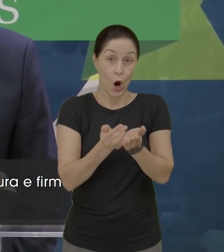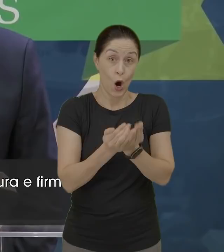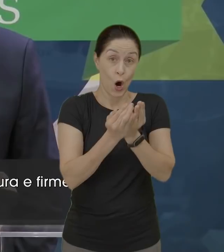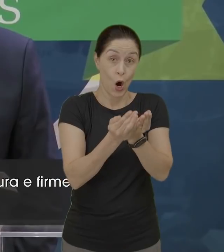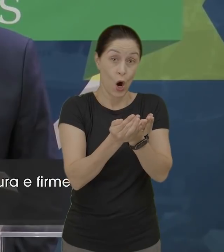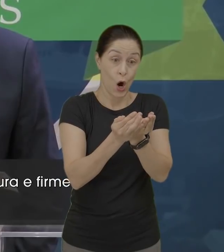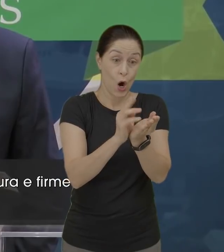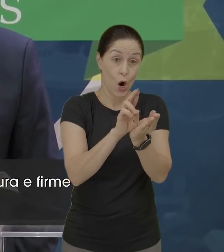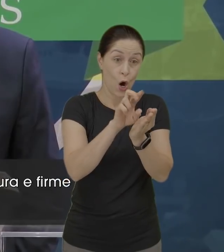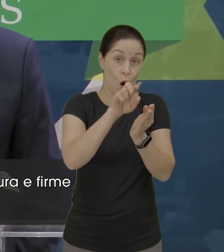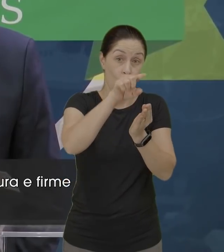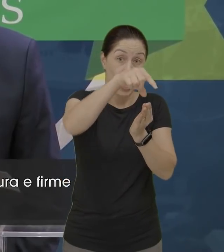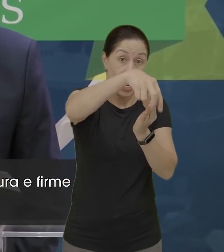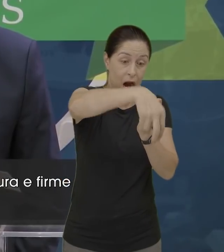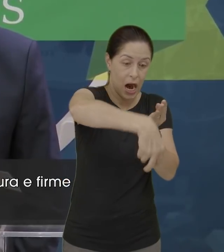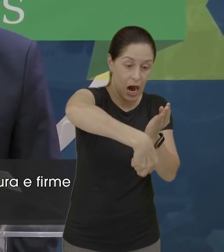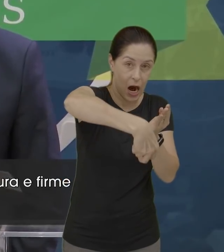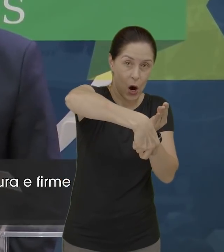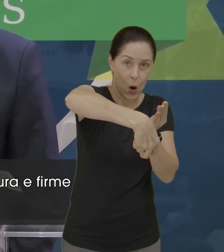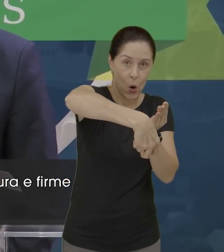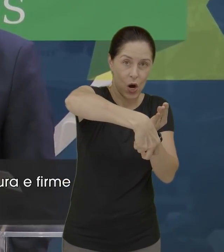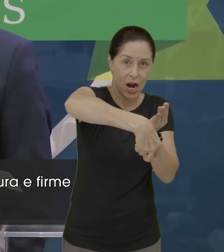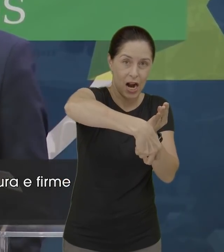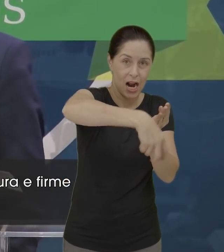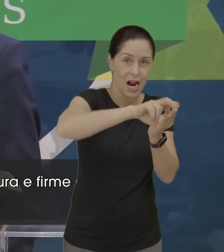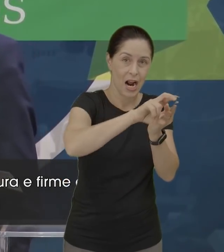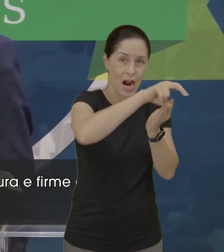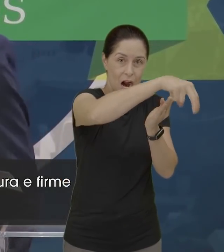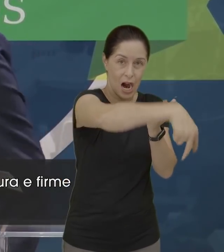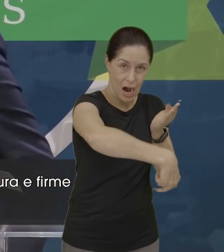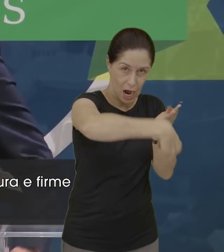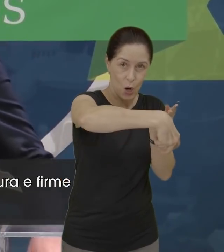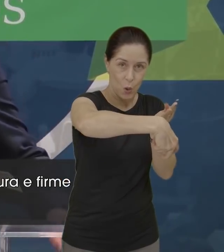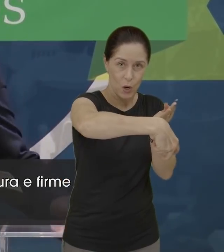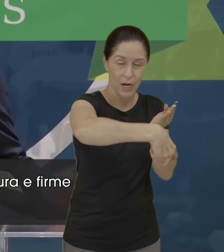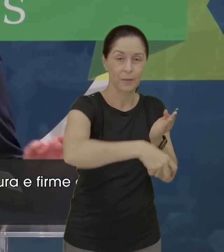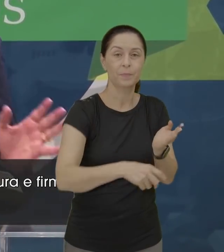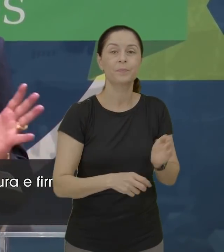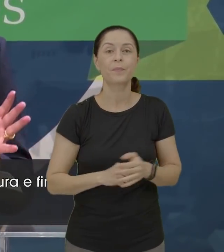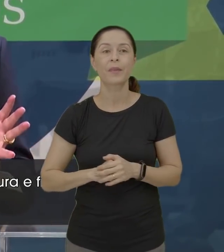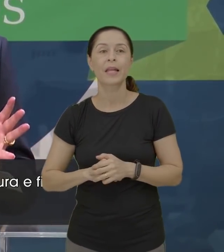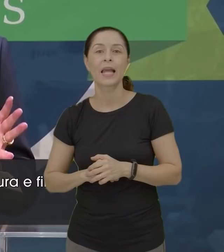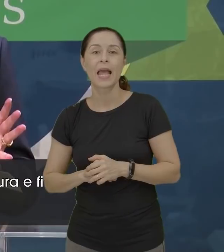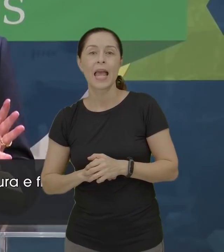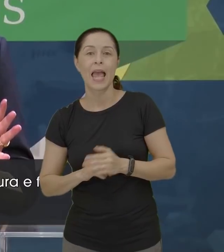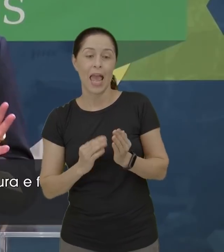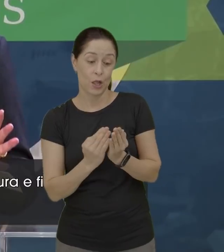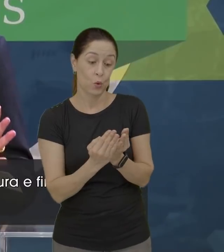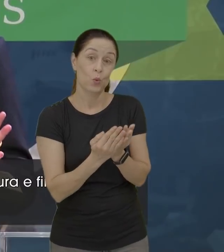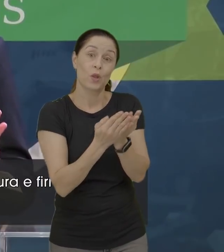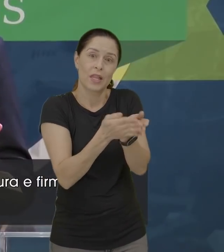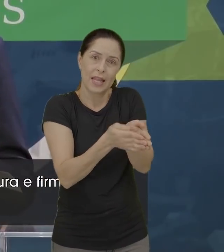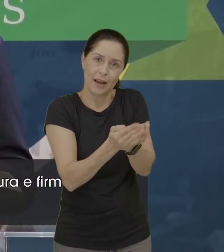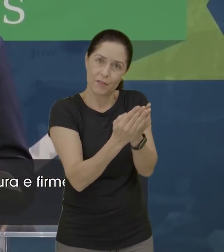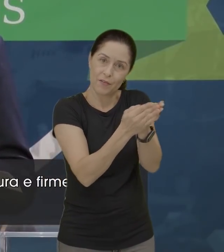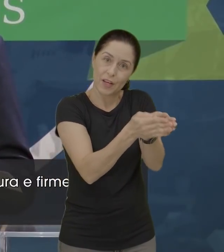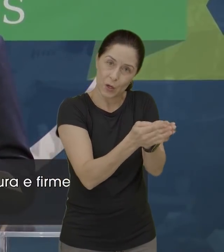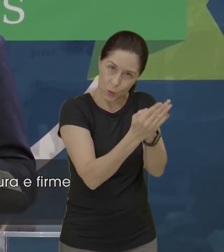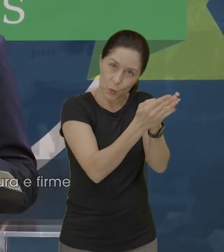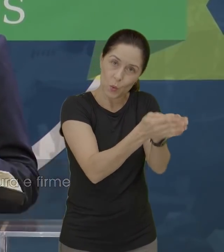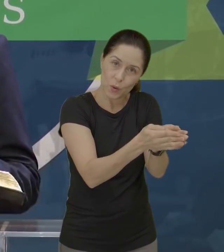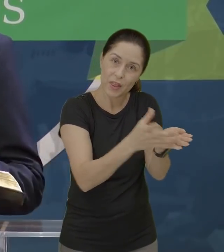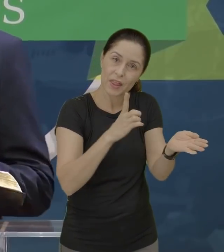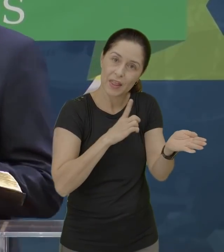e firme, e que penetra além do véu. O que é uma âncora? É uma linguagem náutica, né? Da navegação,